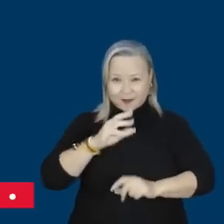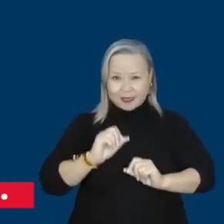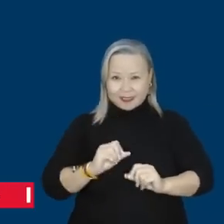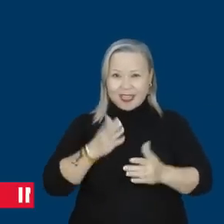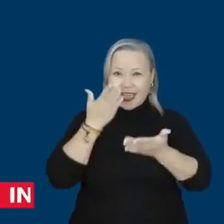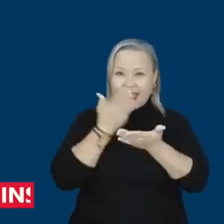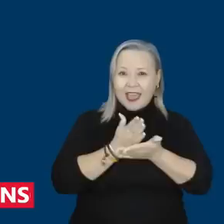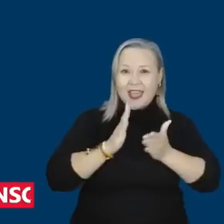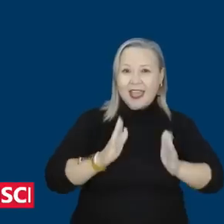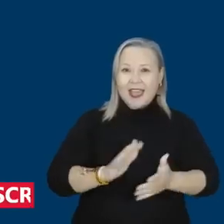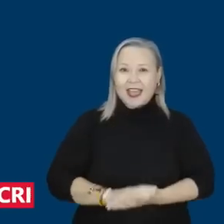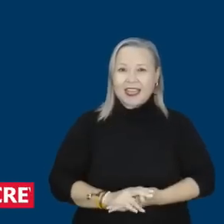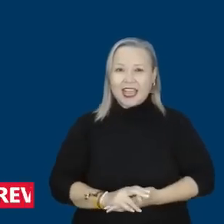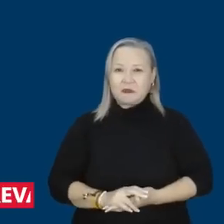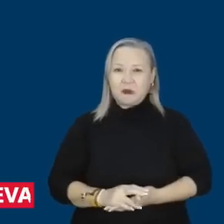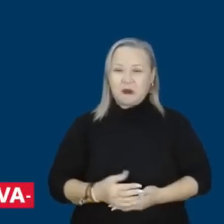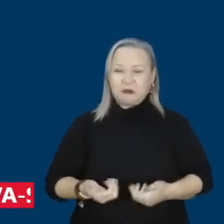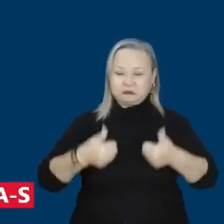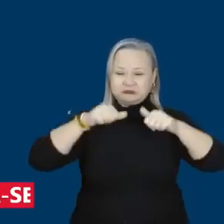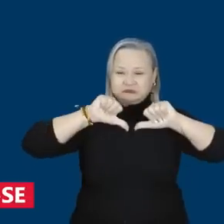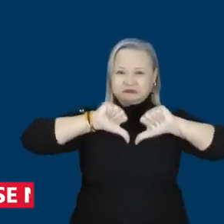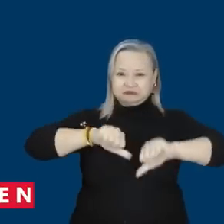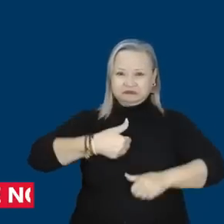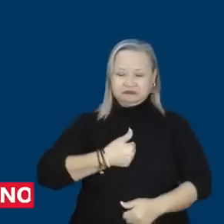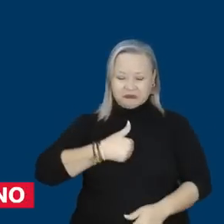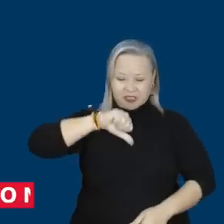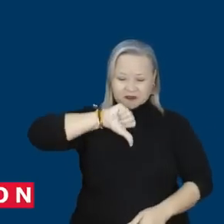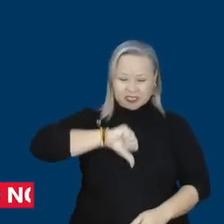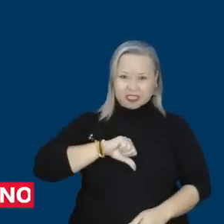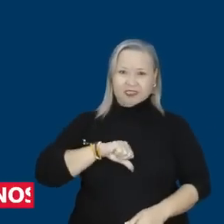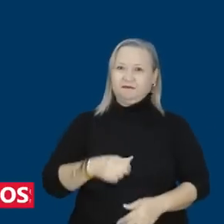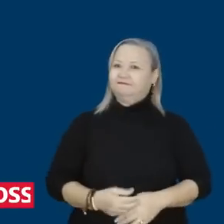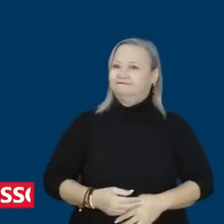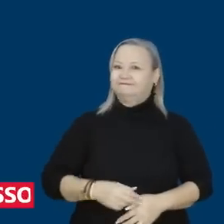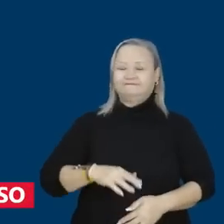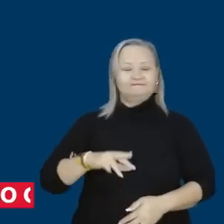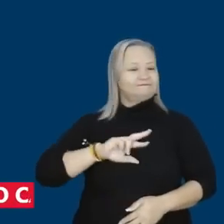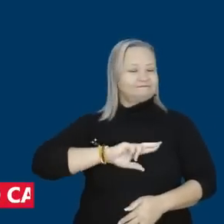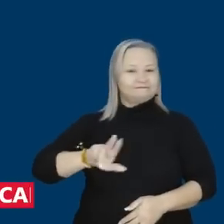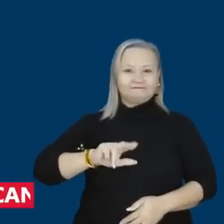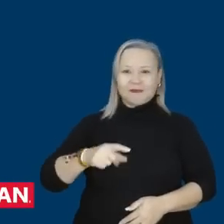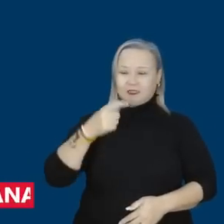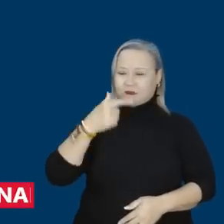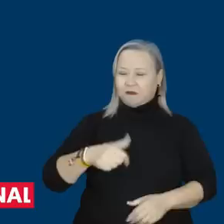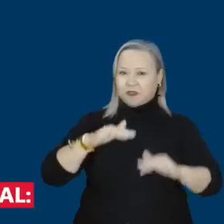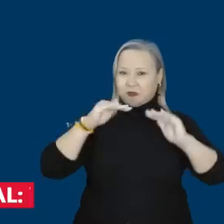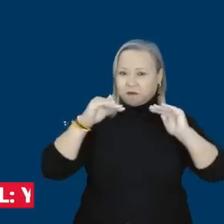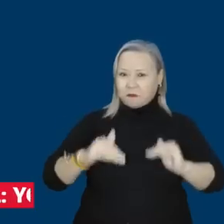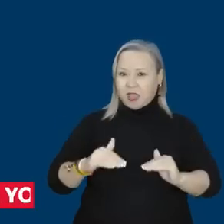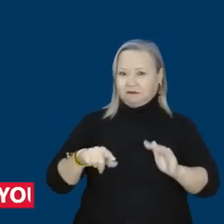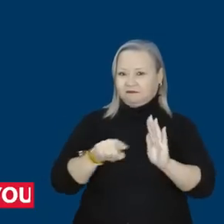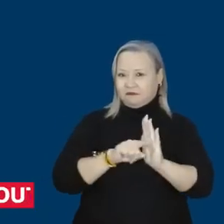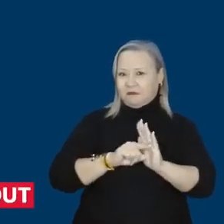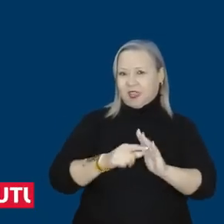acabou o complexo de vira-lata. Nós não somos inferiores a ninguém. Nós